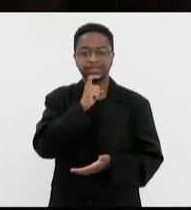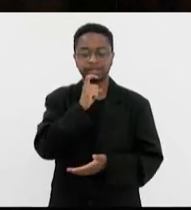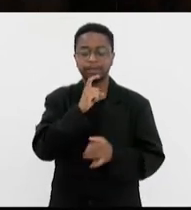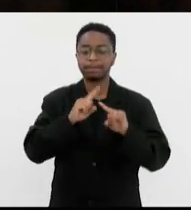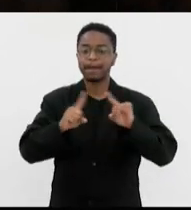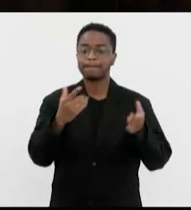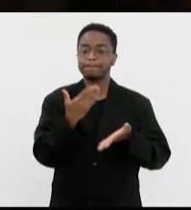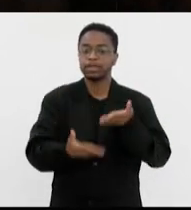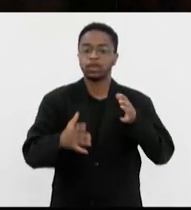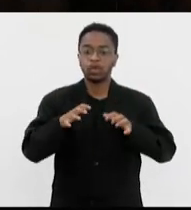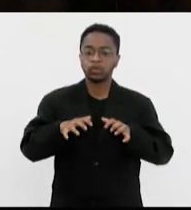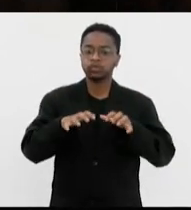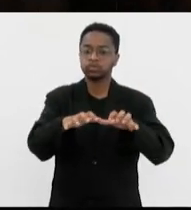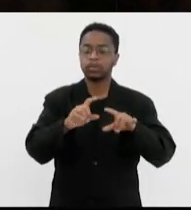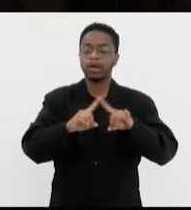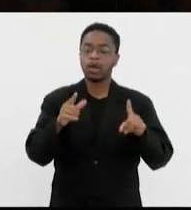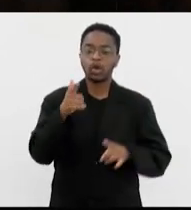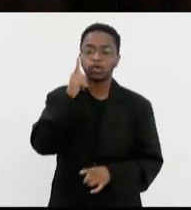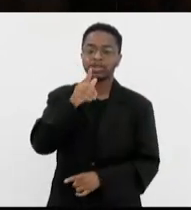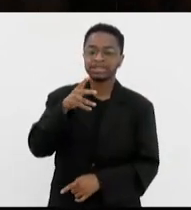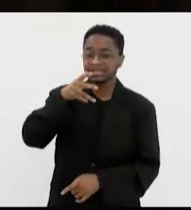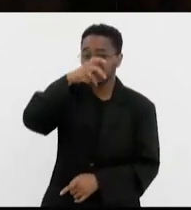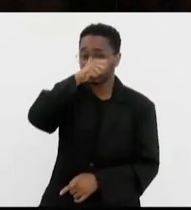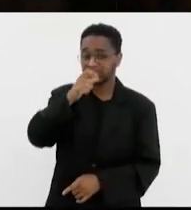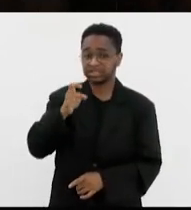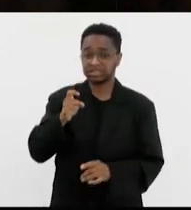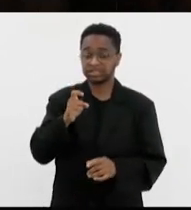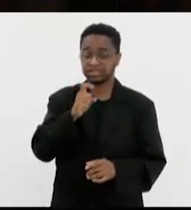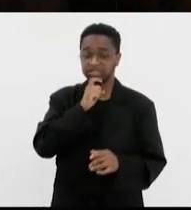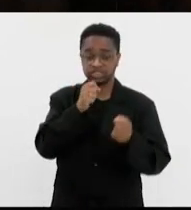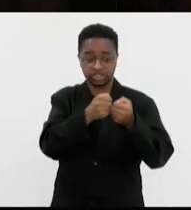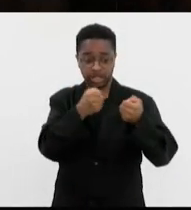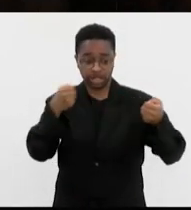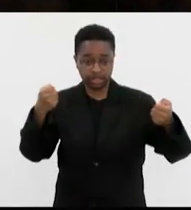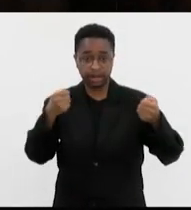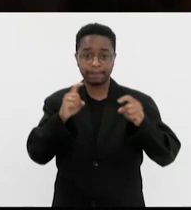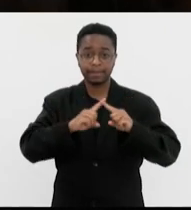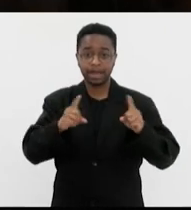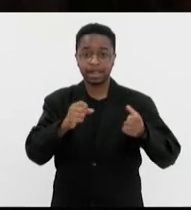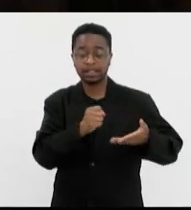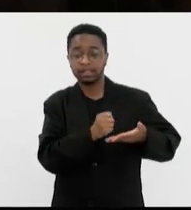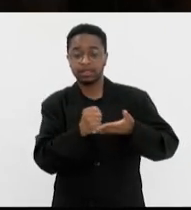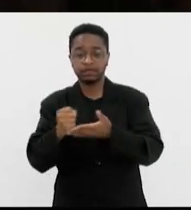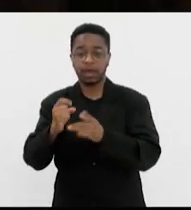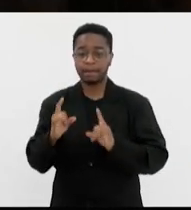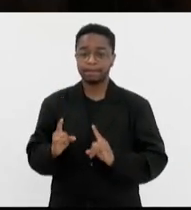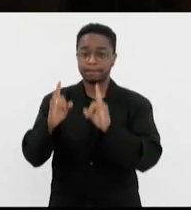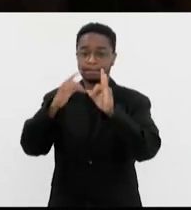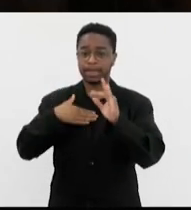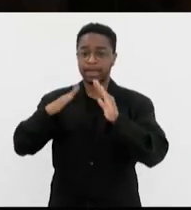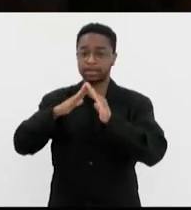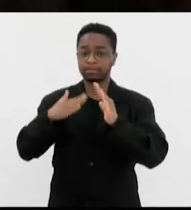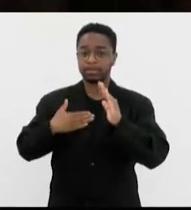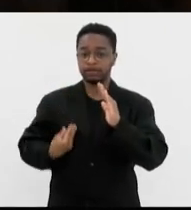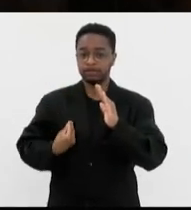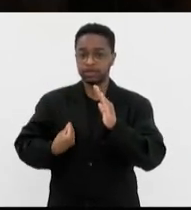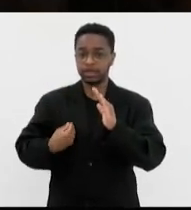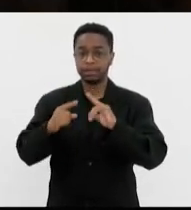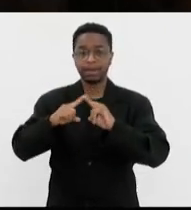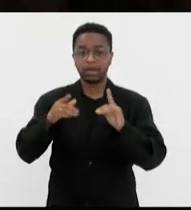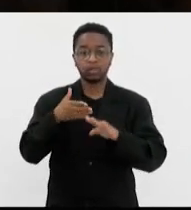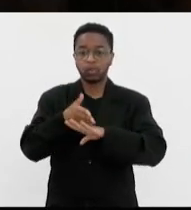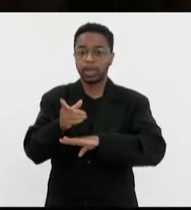na chuva, conseguiu salvar a geladeira e quando ela leva a geladeira para um apartamento do Minha Casa Minha Vida, a geladeira não